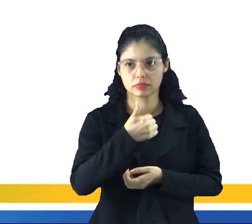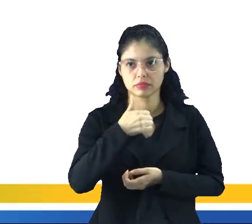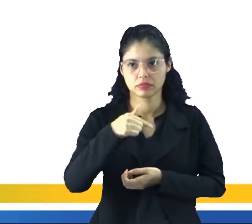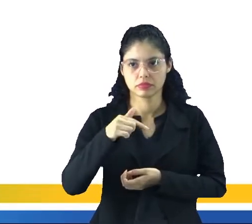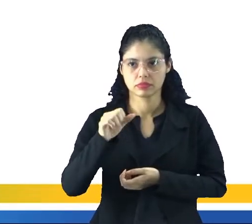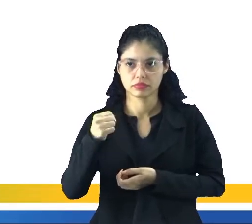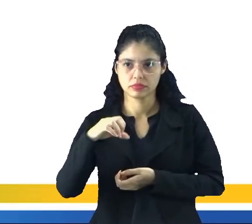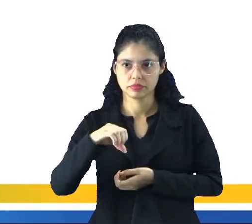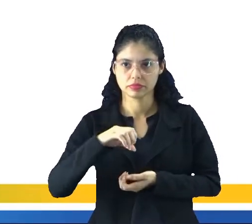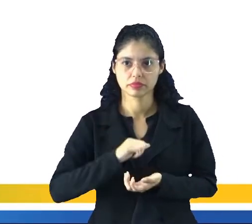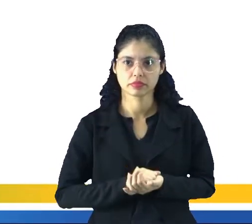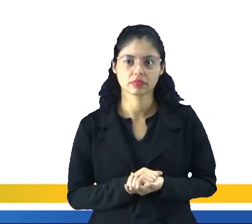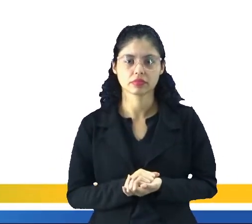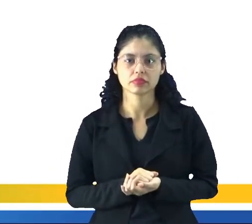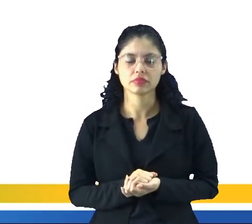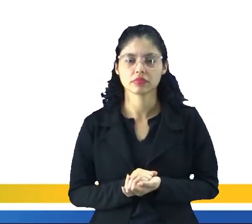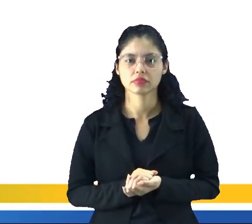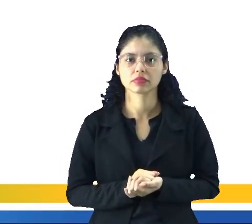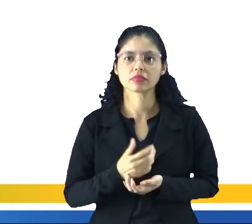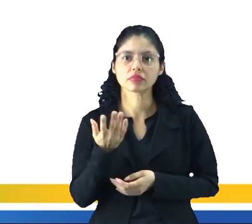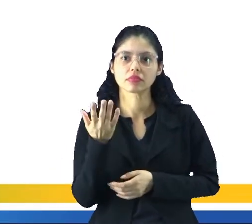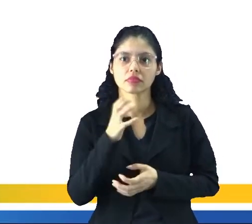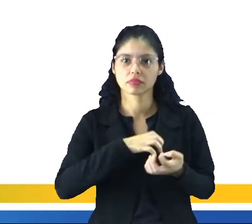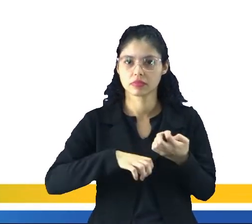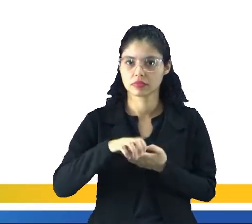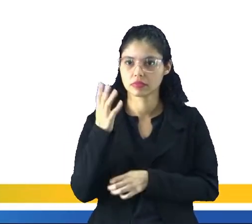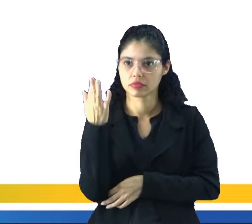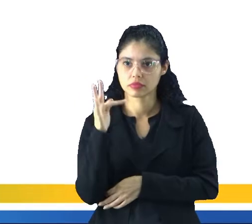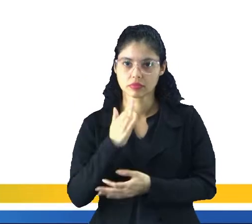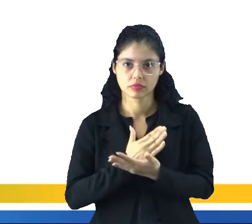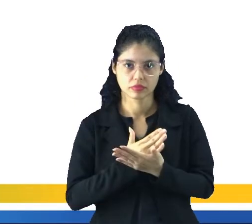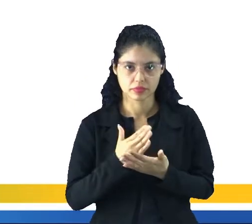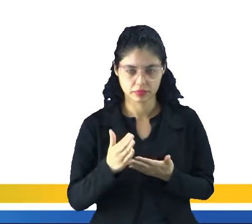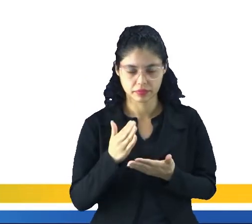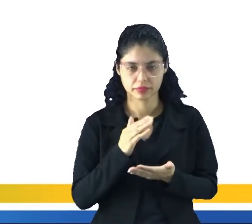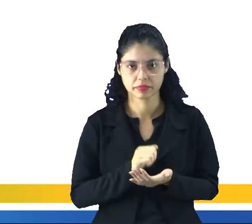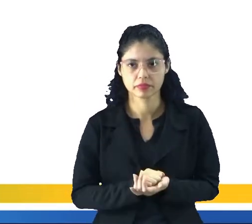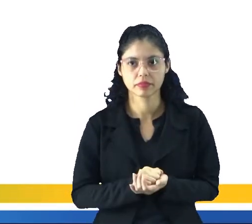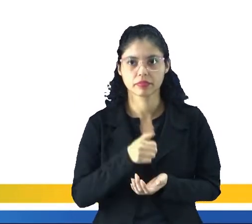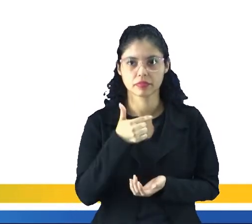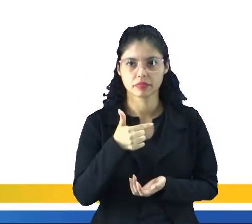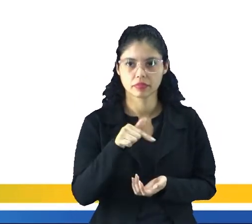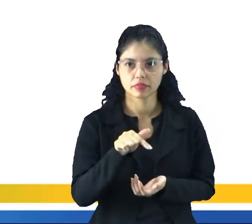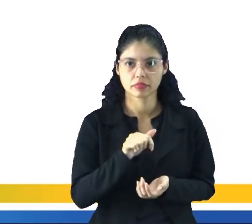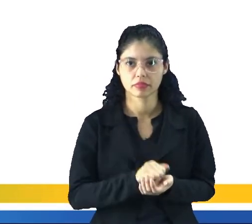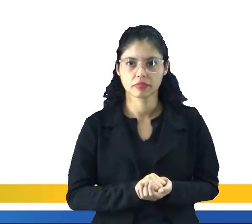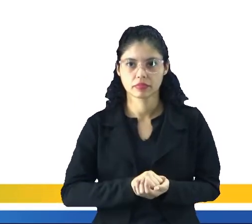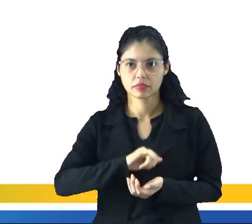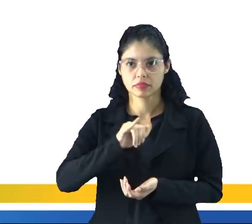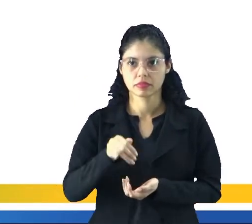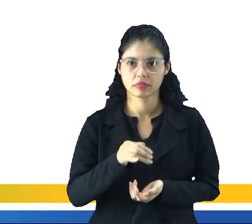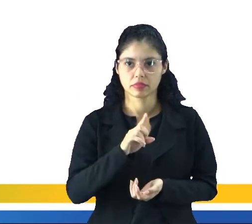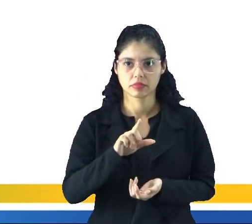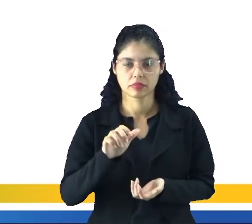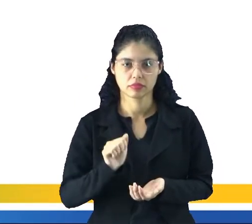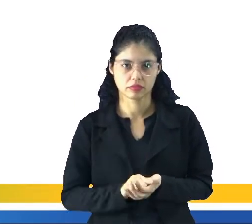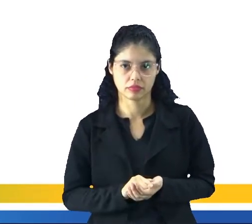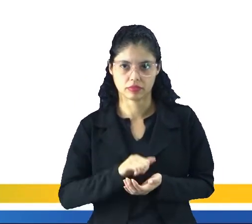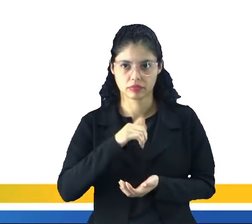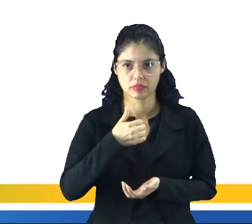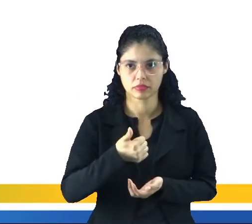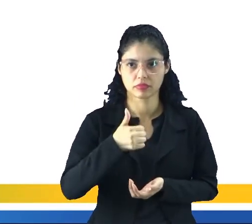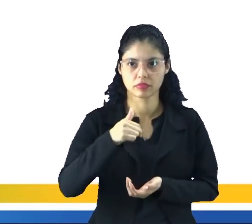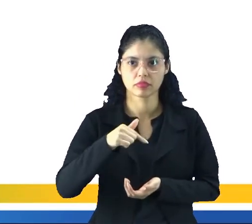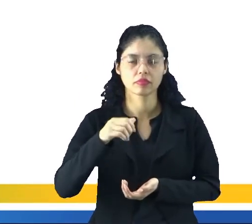1789. A Revolução Francesa, ela se inicia no dia 17 de junho de 1789.